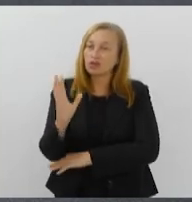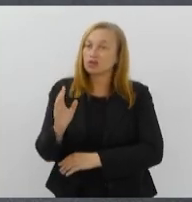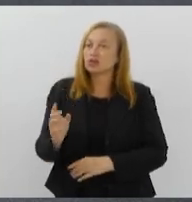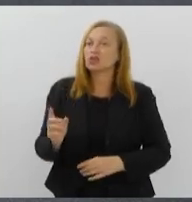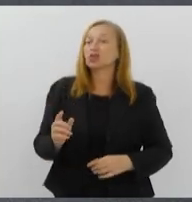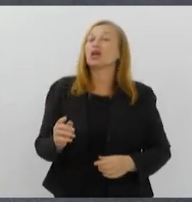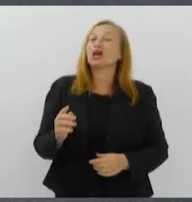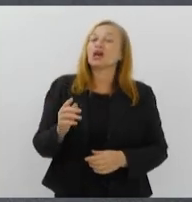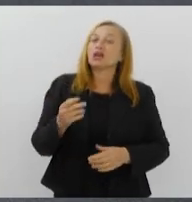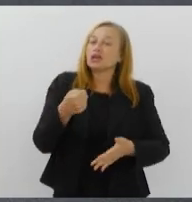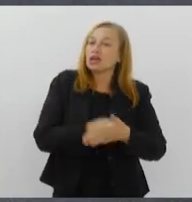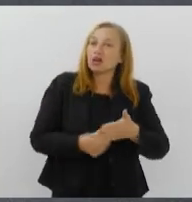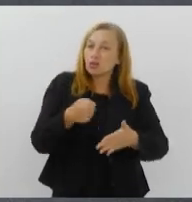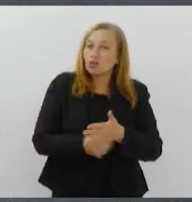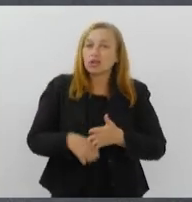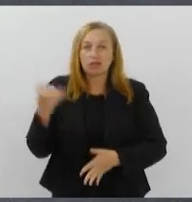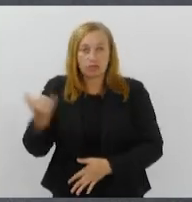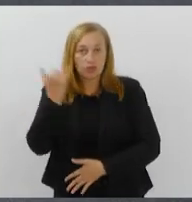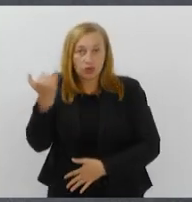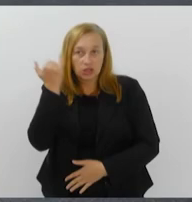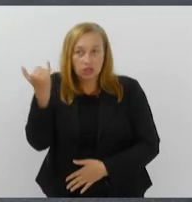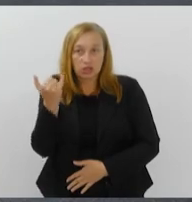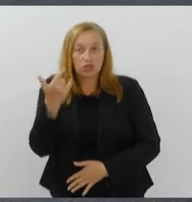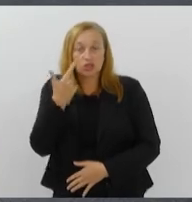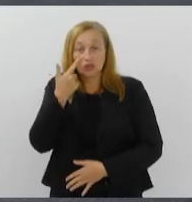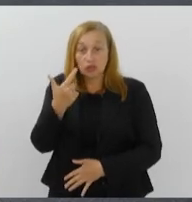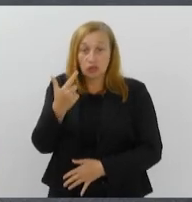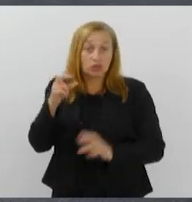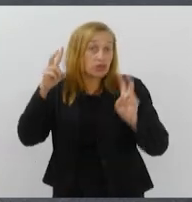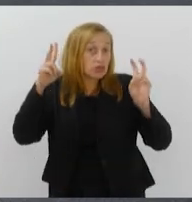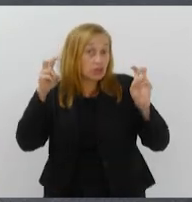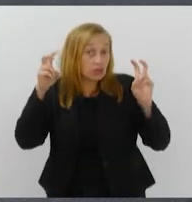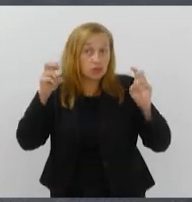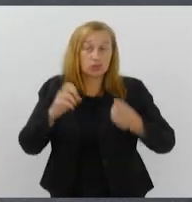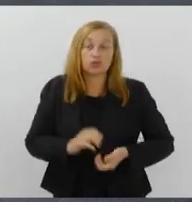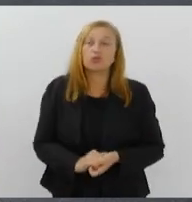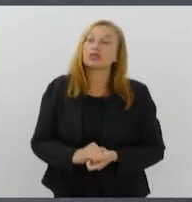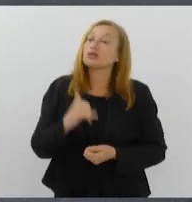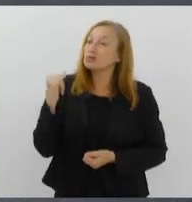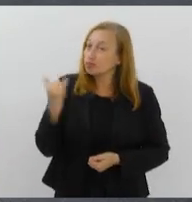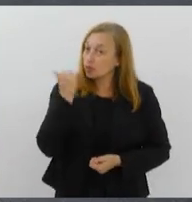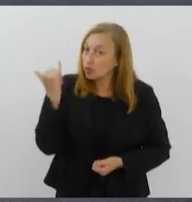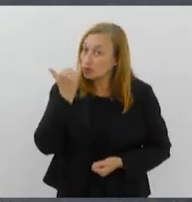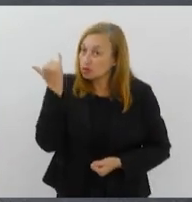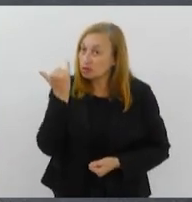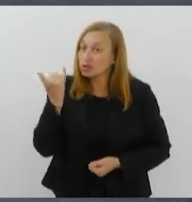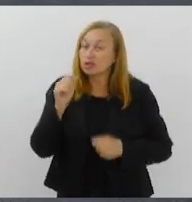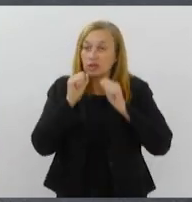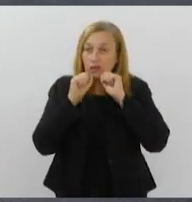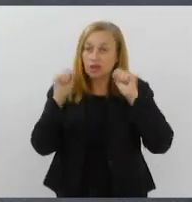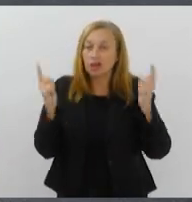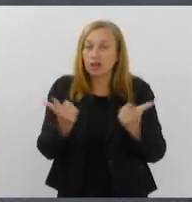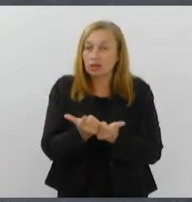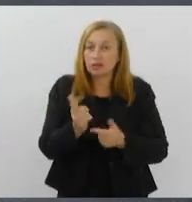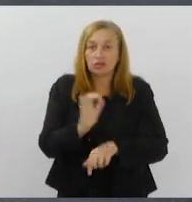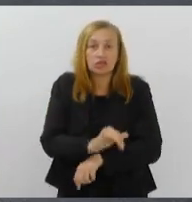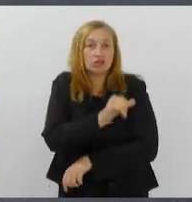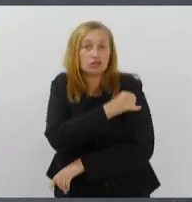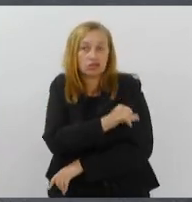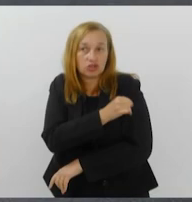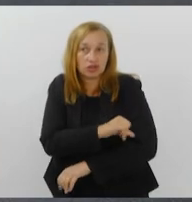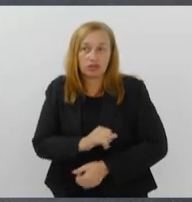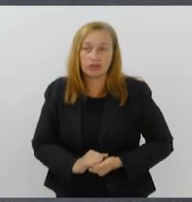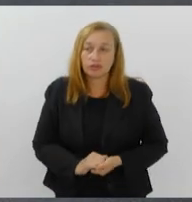uma luta muito importante. E a gente viu nesse caso que seria importante a Assembleia Legislativa do Estado do Rio de